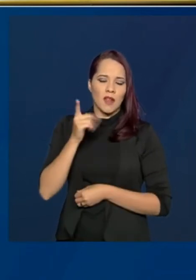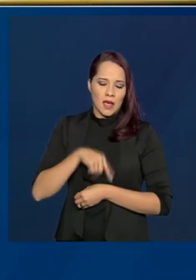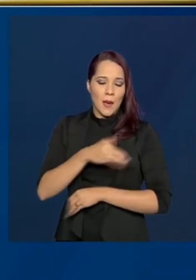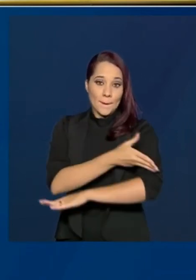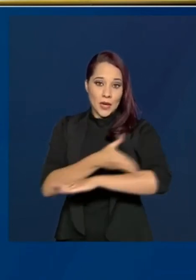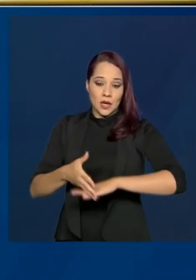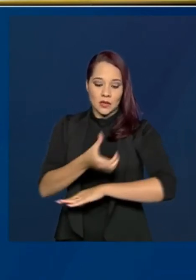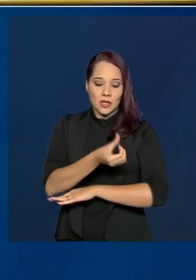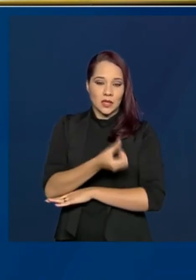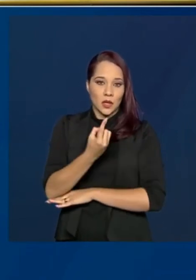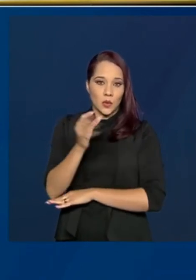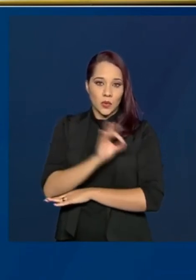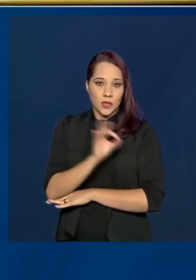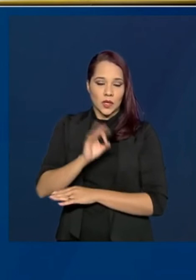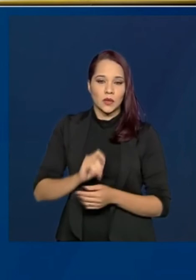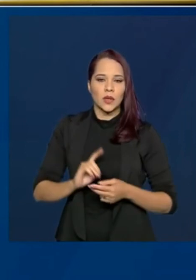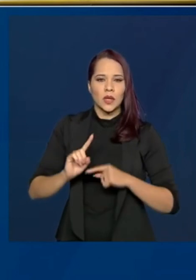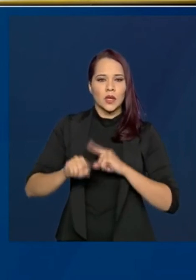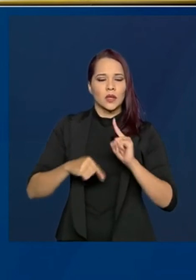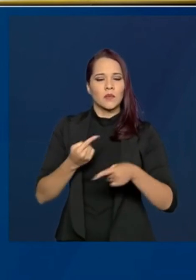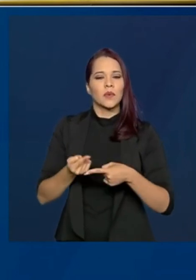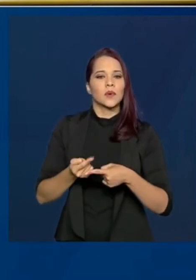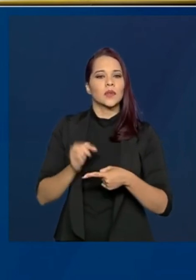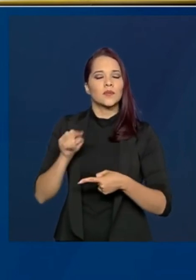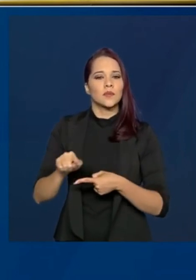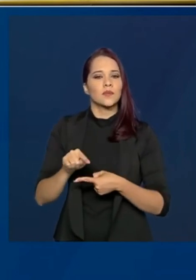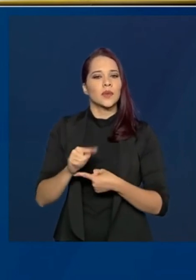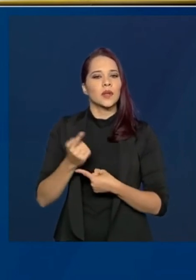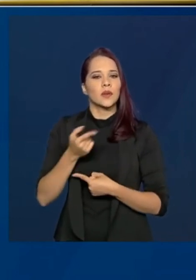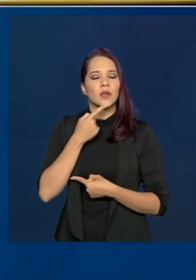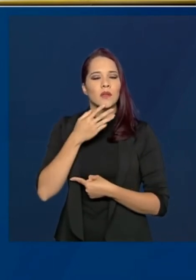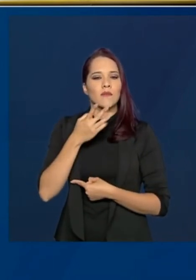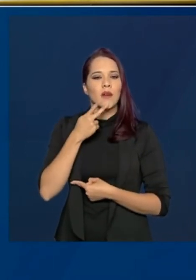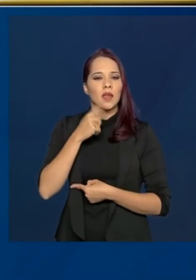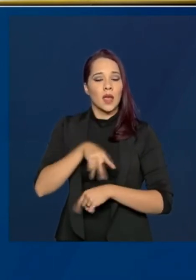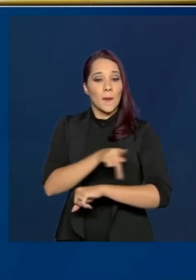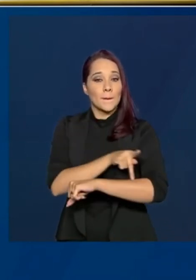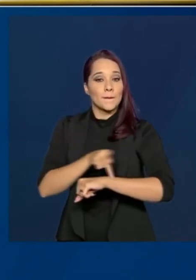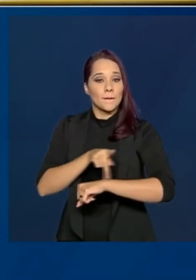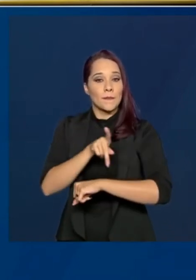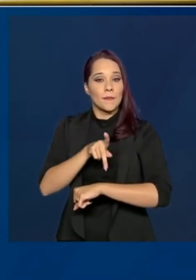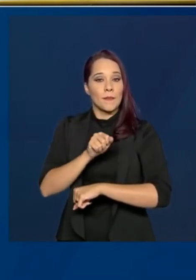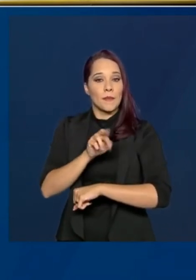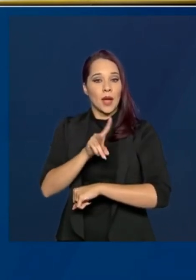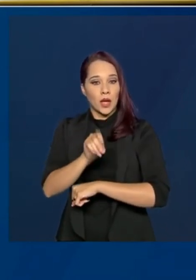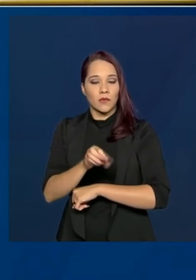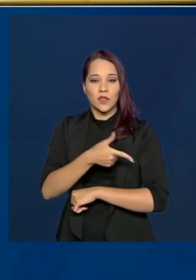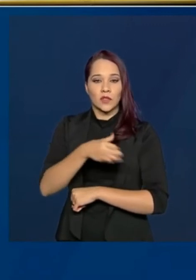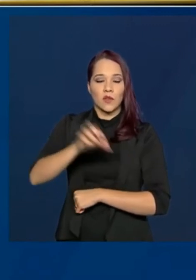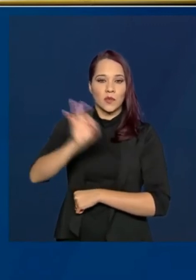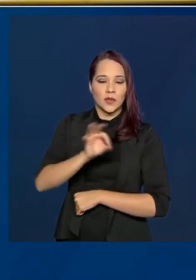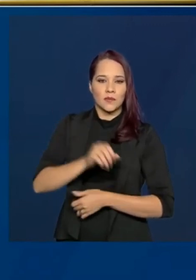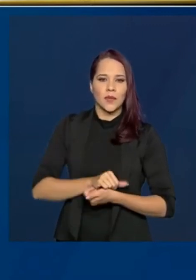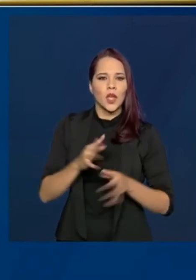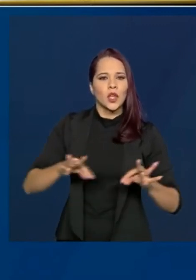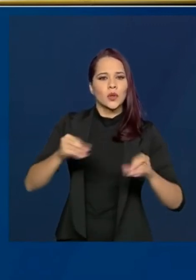branca, 61%, seguidos pelos que se declaram como pardos, que é 29%.